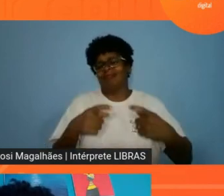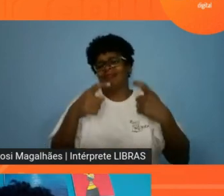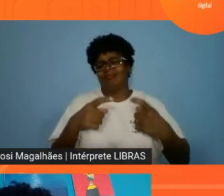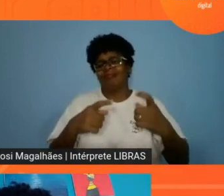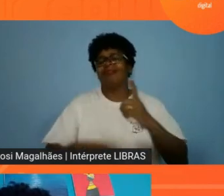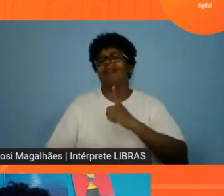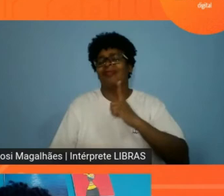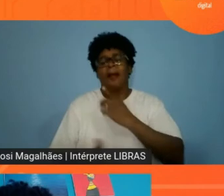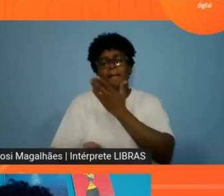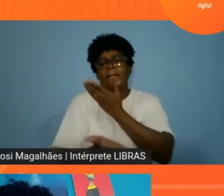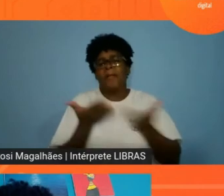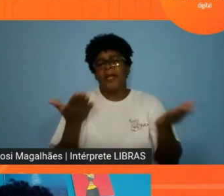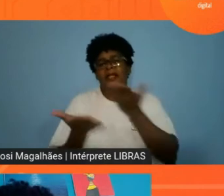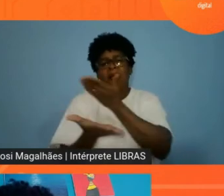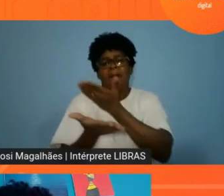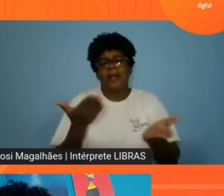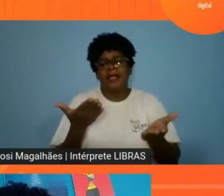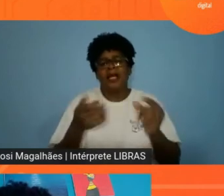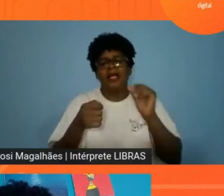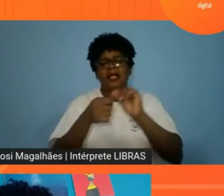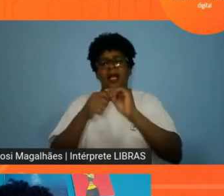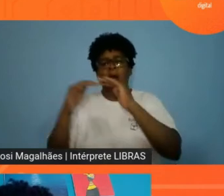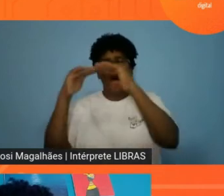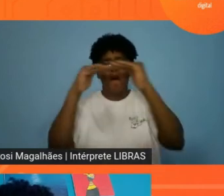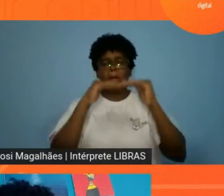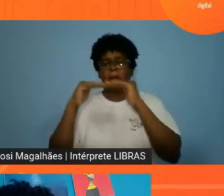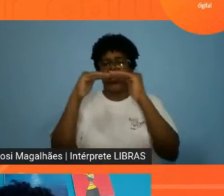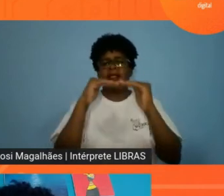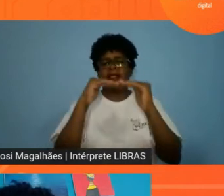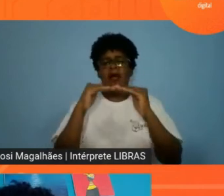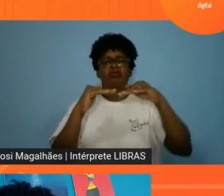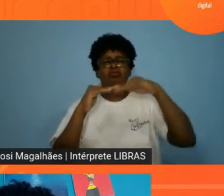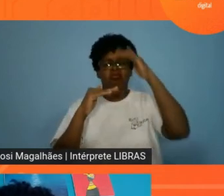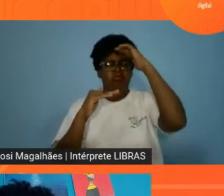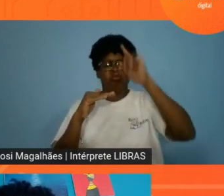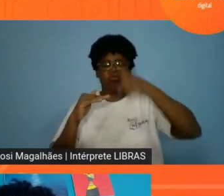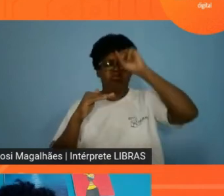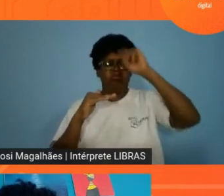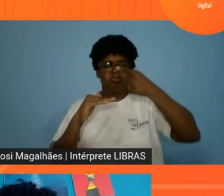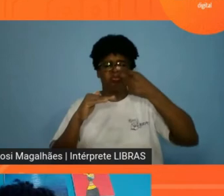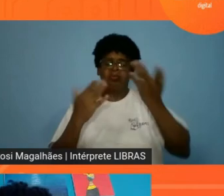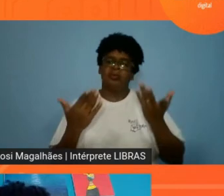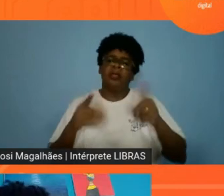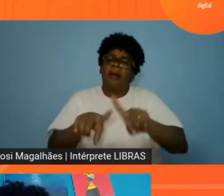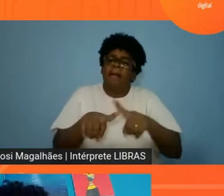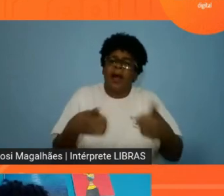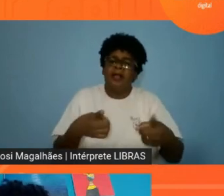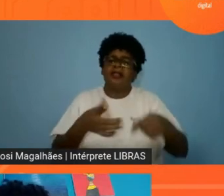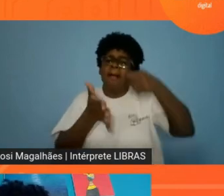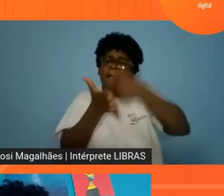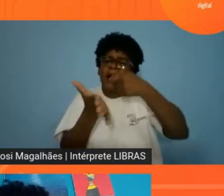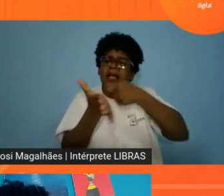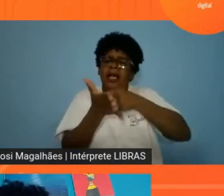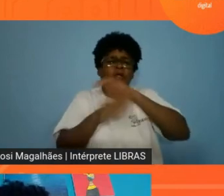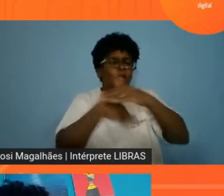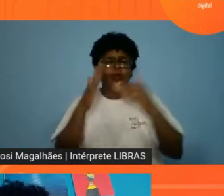etiquetas e um padrão igualitário de personalidades, matando aí toda uma cultura